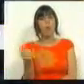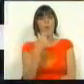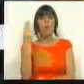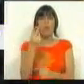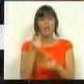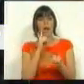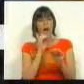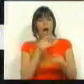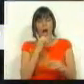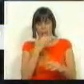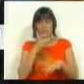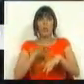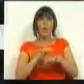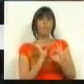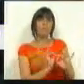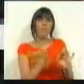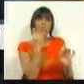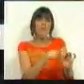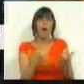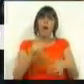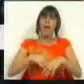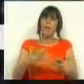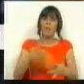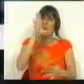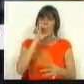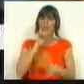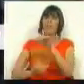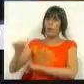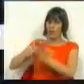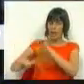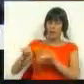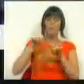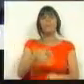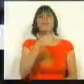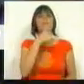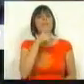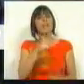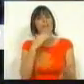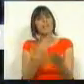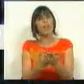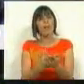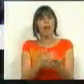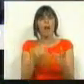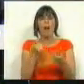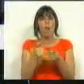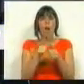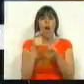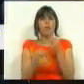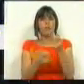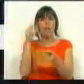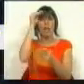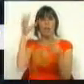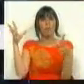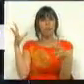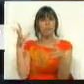de convalescença. É tempo de um Governo fazer marcha atrás. Este tipo de medidas está a causar a morte lenta do interior.